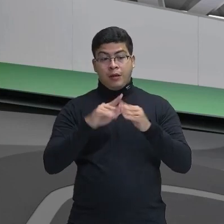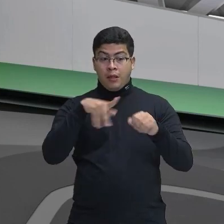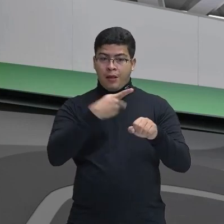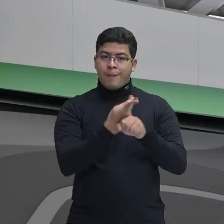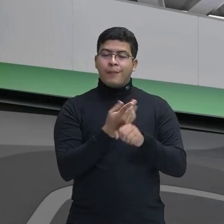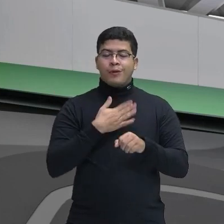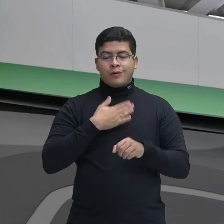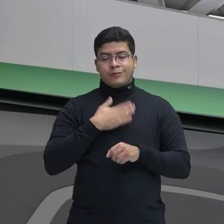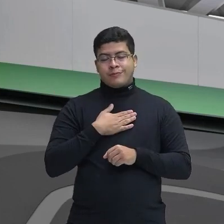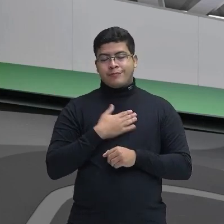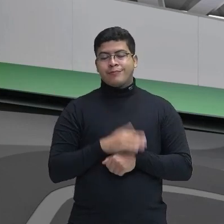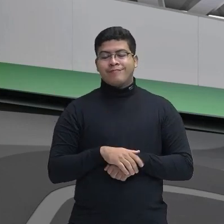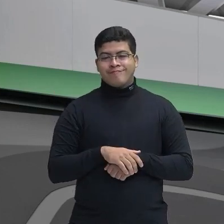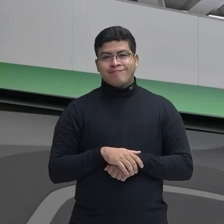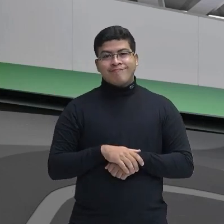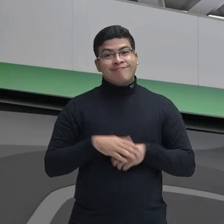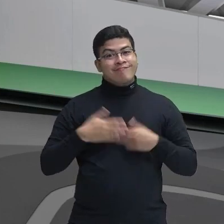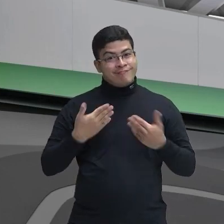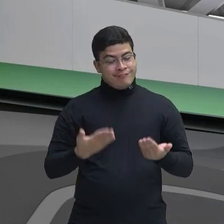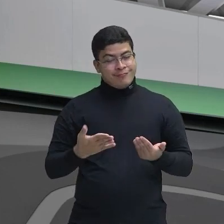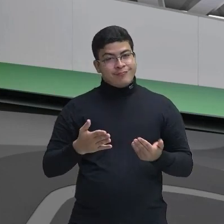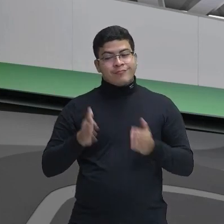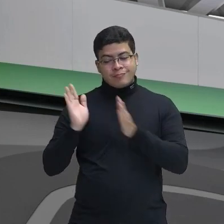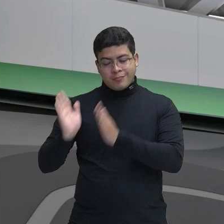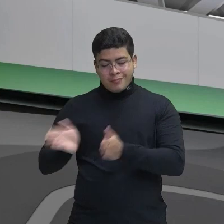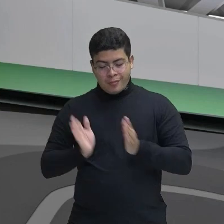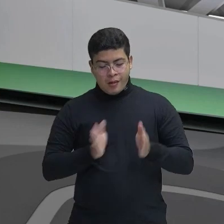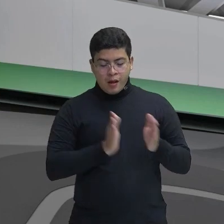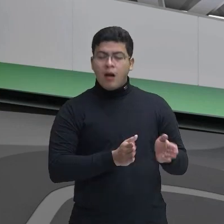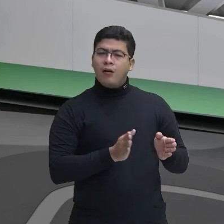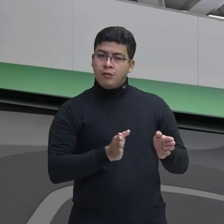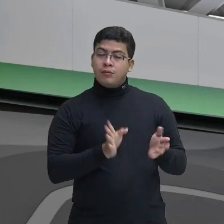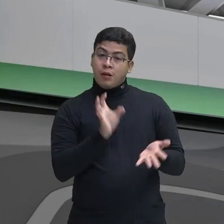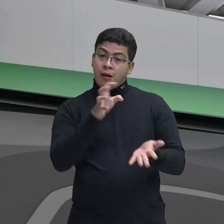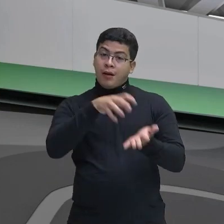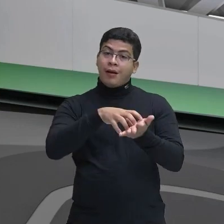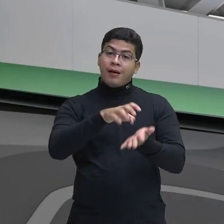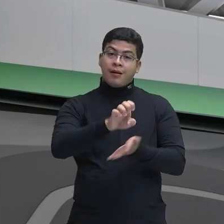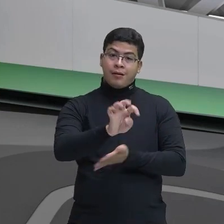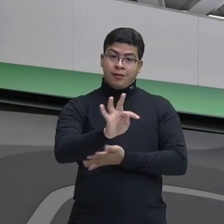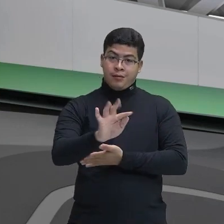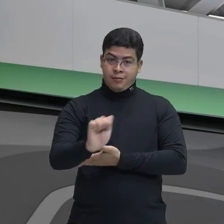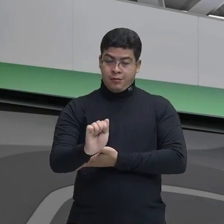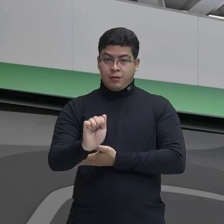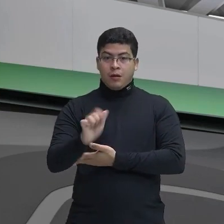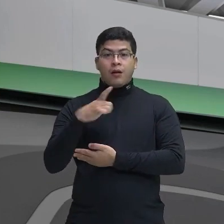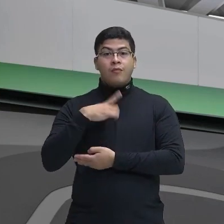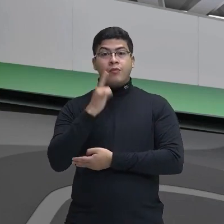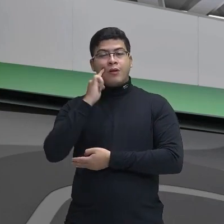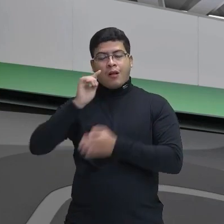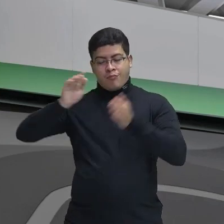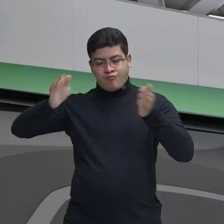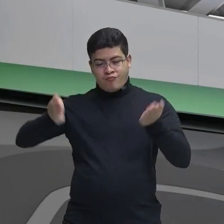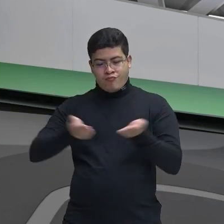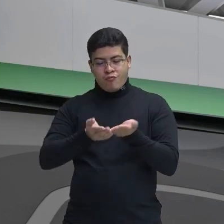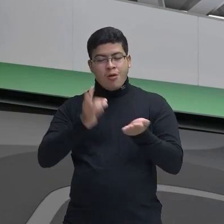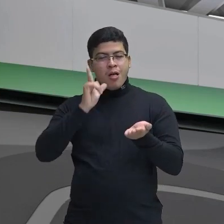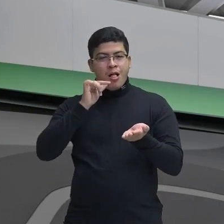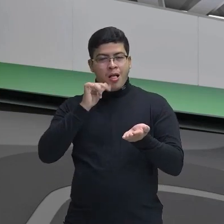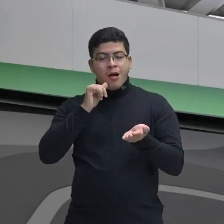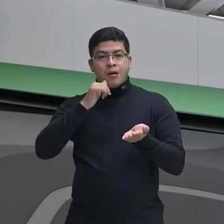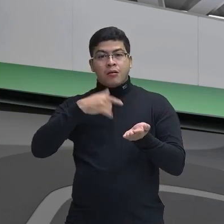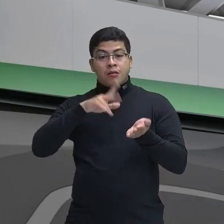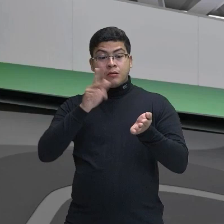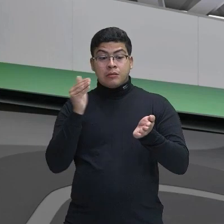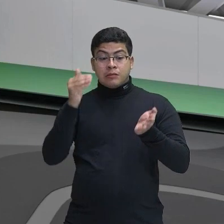Então, a gente observa que essas etapas que fazem parte do tratamento da água. Ela foi tirada ali da represa, mas quando ela chega